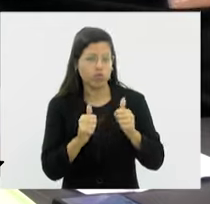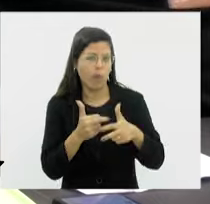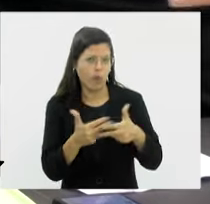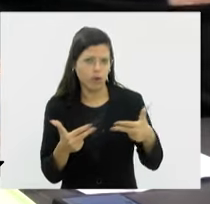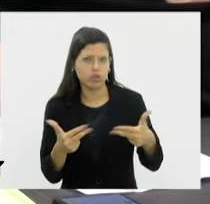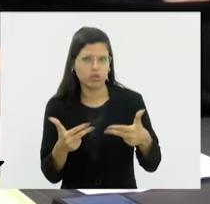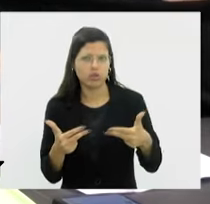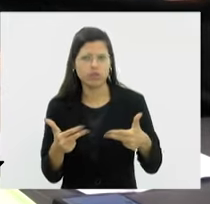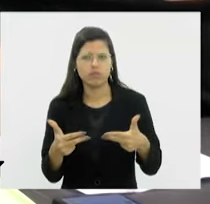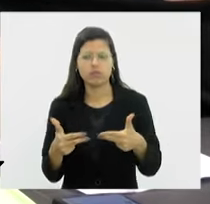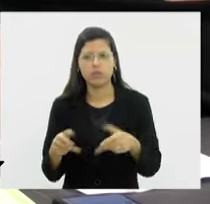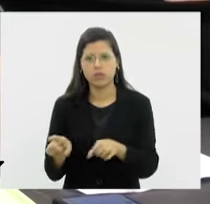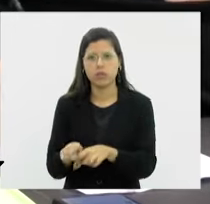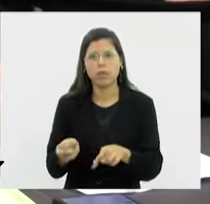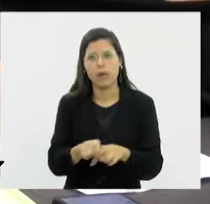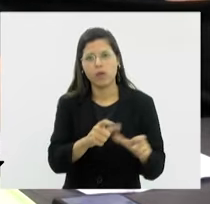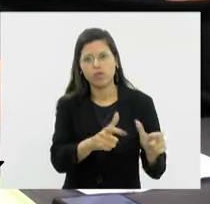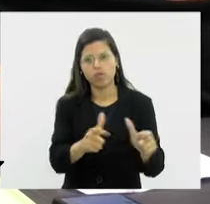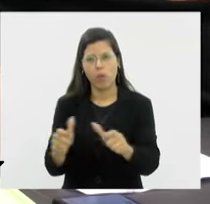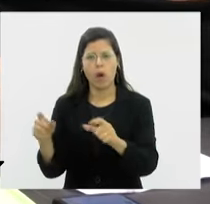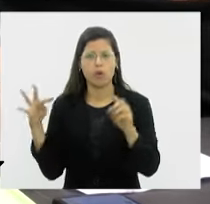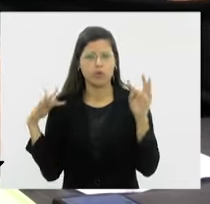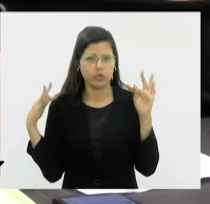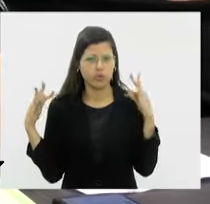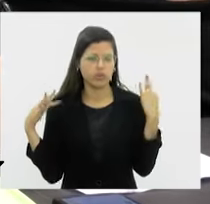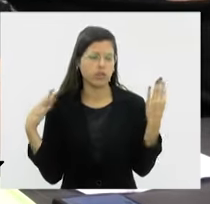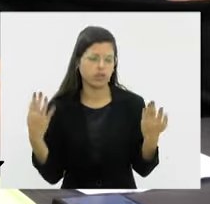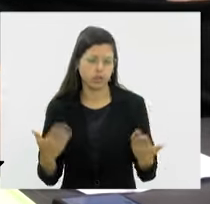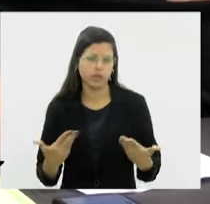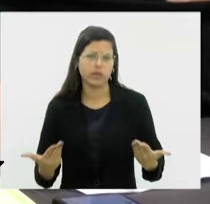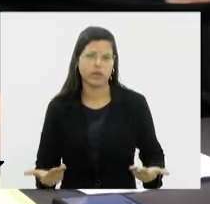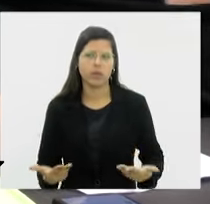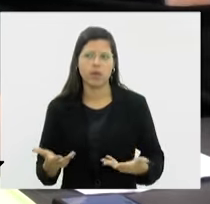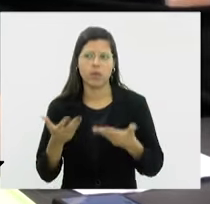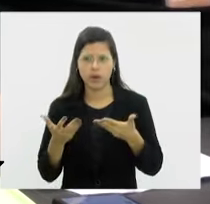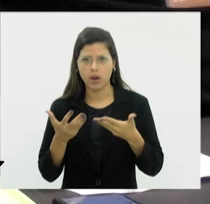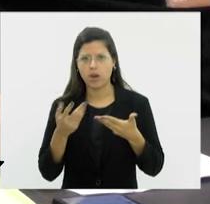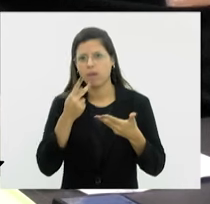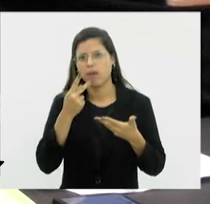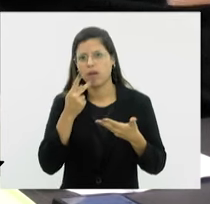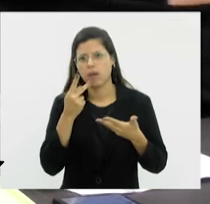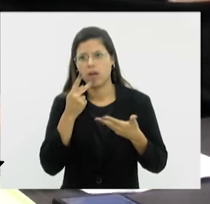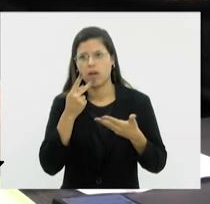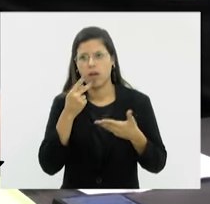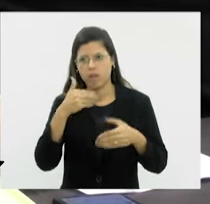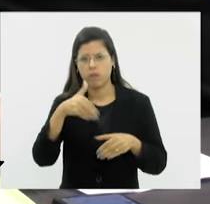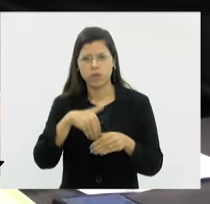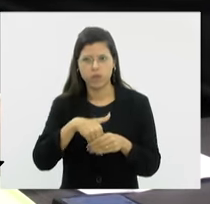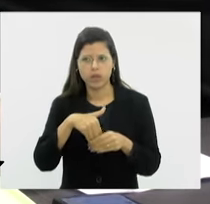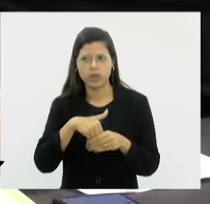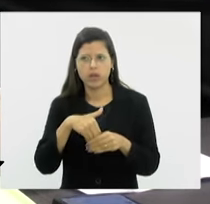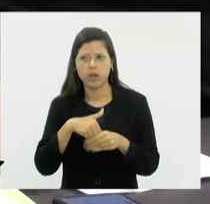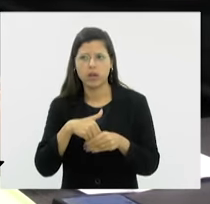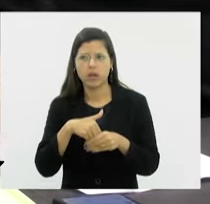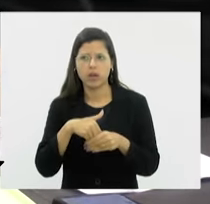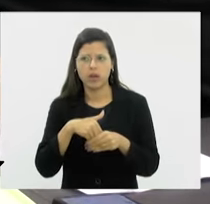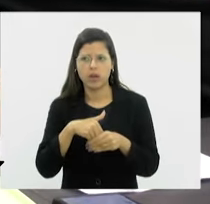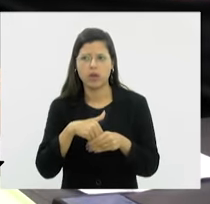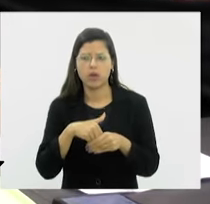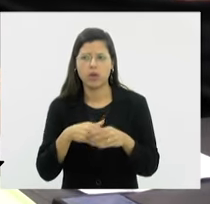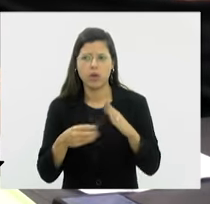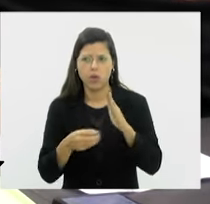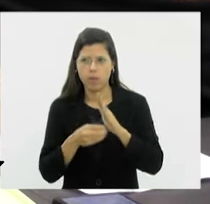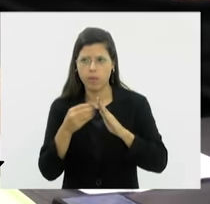caso, as áreas turísticas assim reconhecidas. Então, quero adiantar que votarei com o parecer